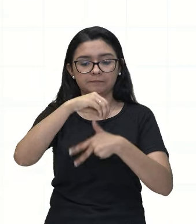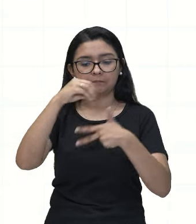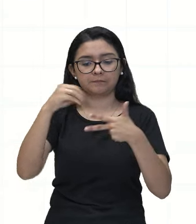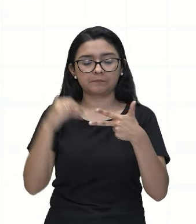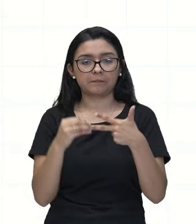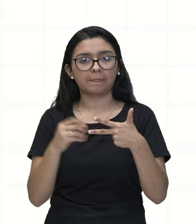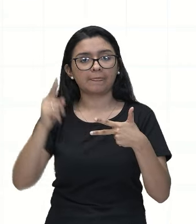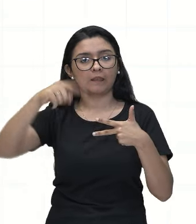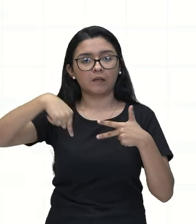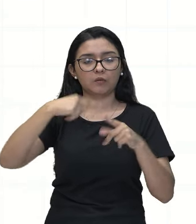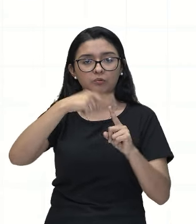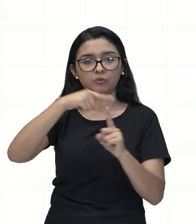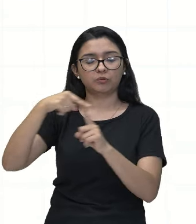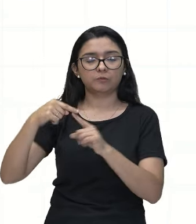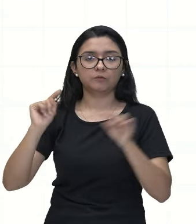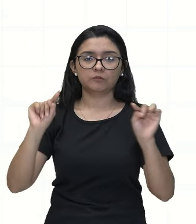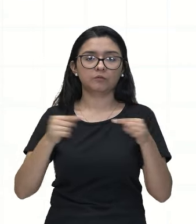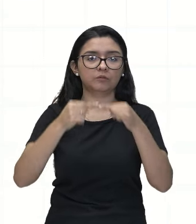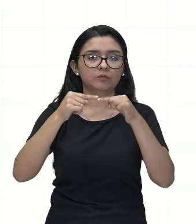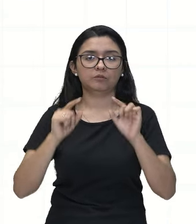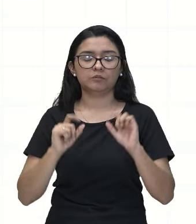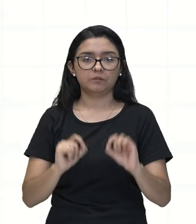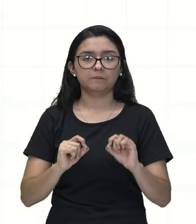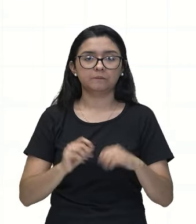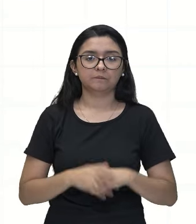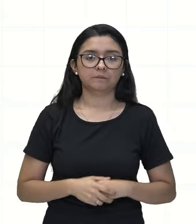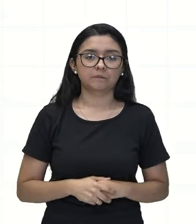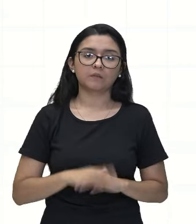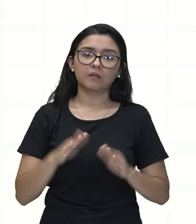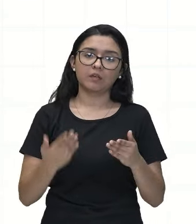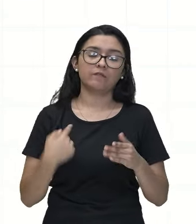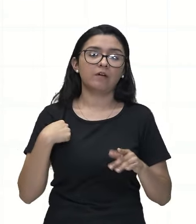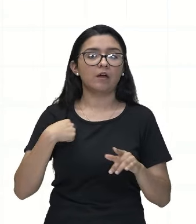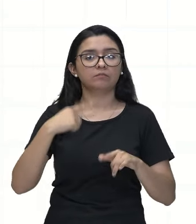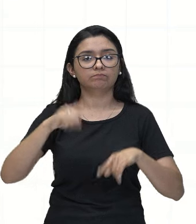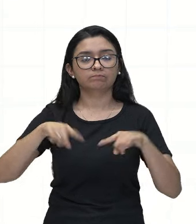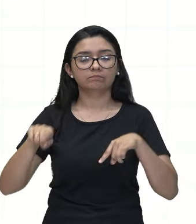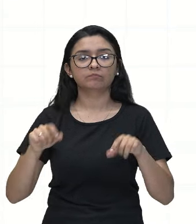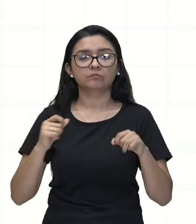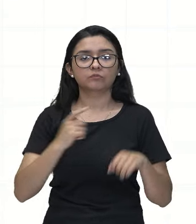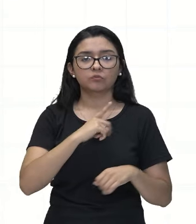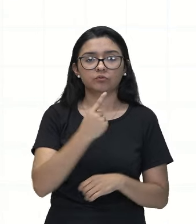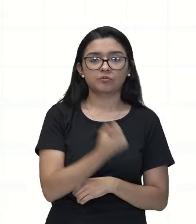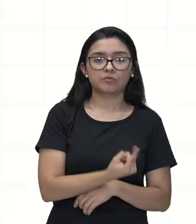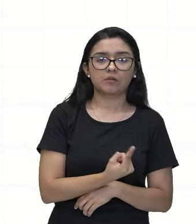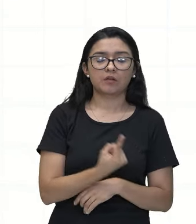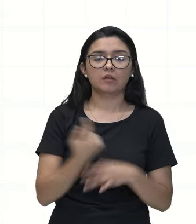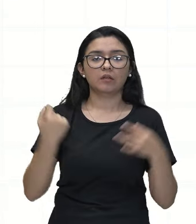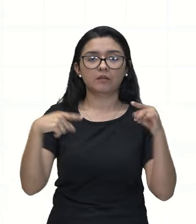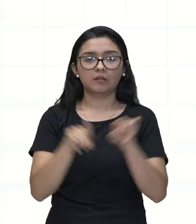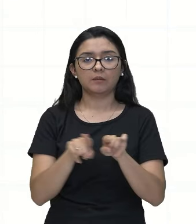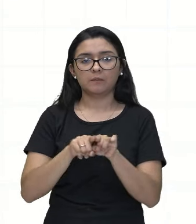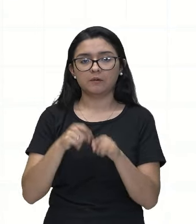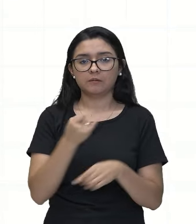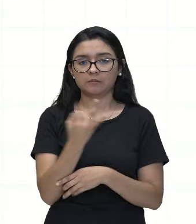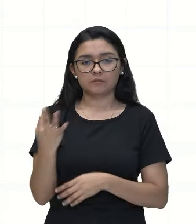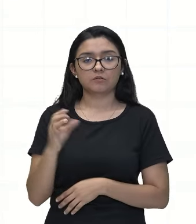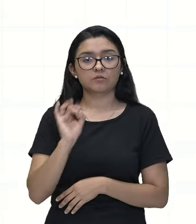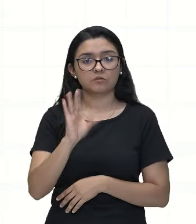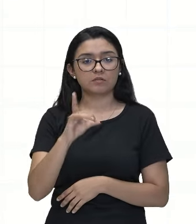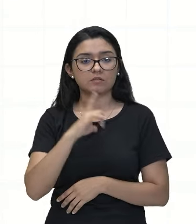tipo de concordância que eh vai variar tanto no singular como no plural só quando tiver